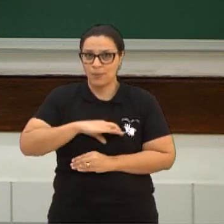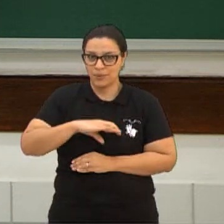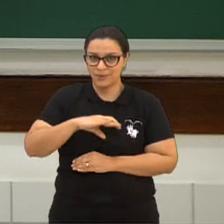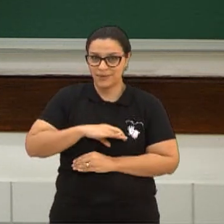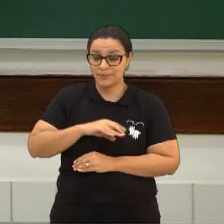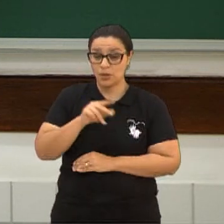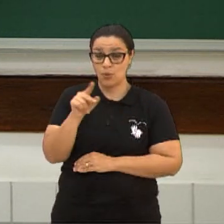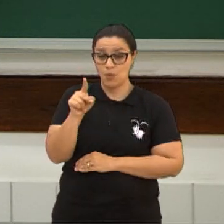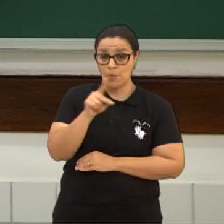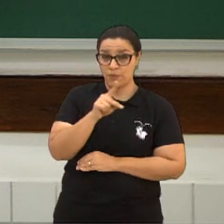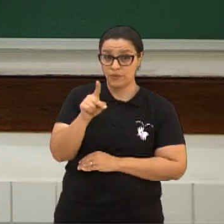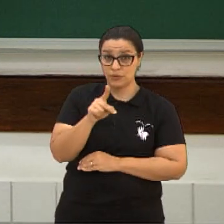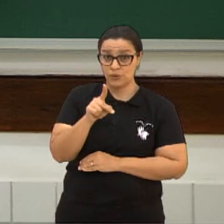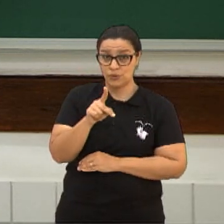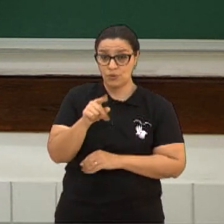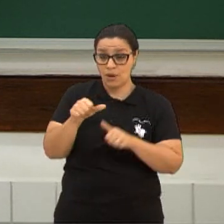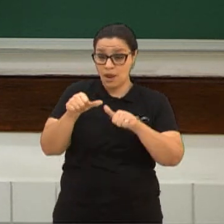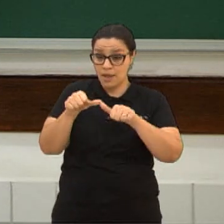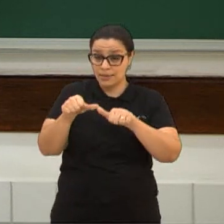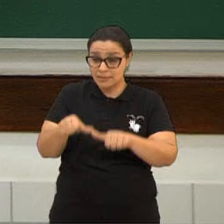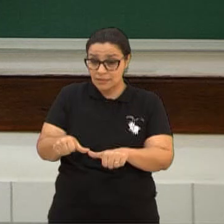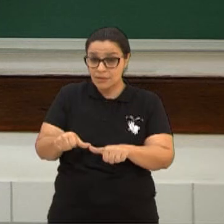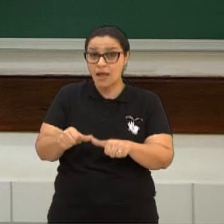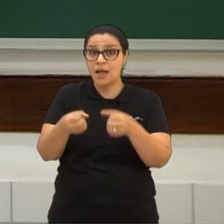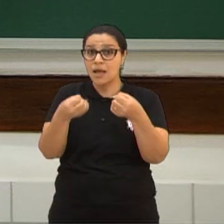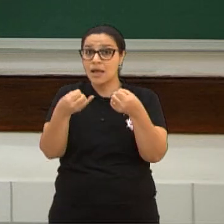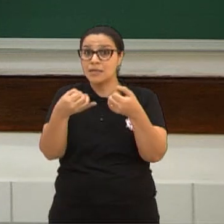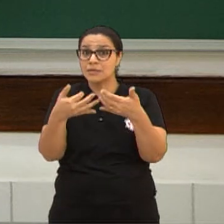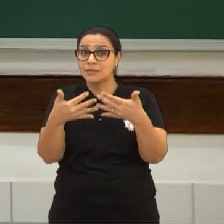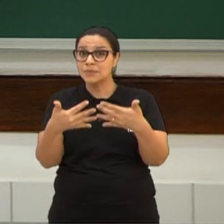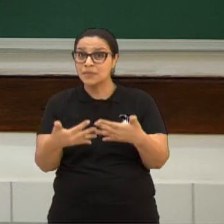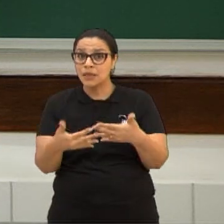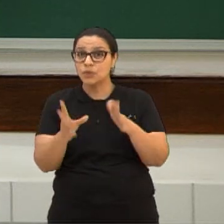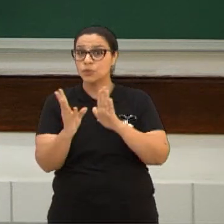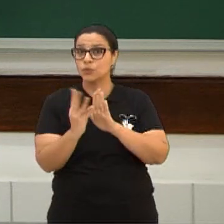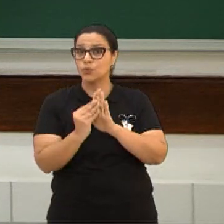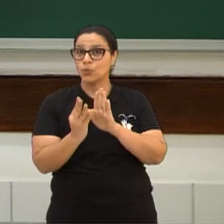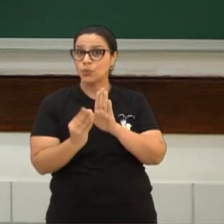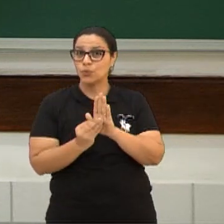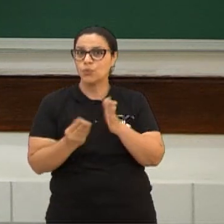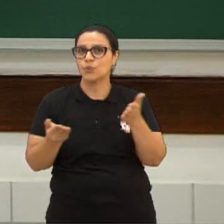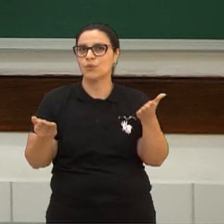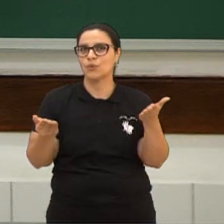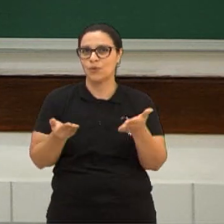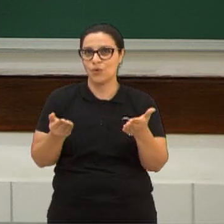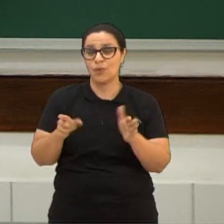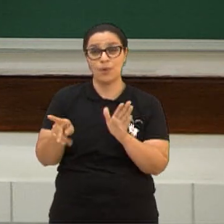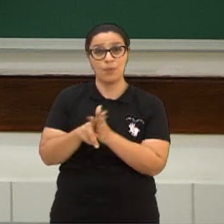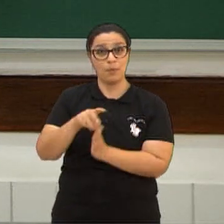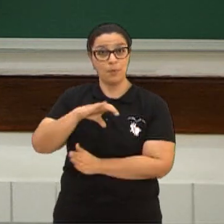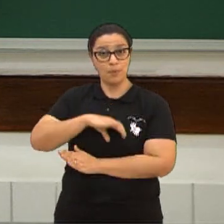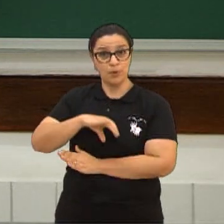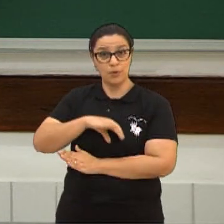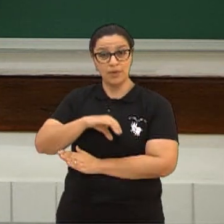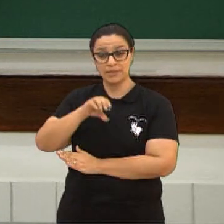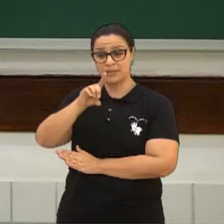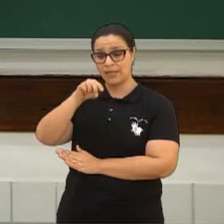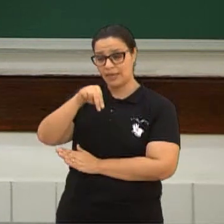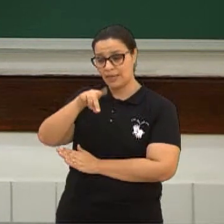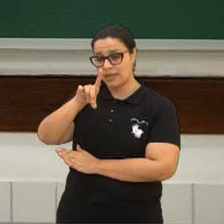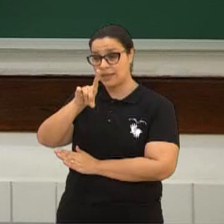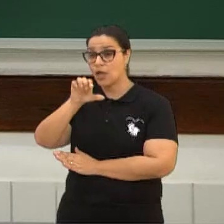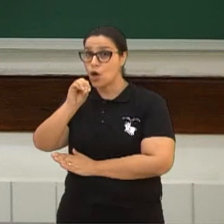professora está explicando o conteúdo. Vamos observar como isso vai ficar em inglês?